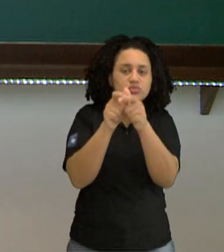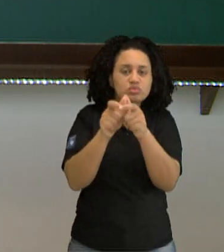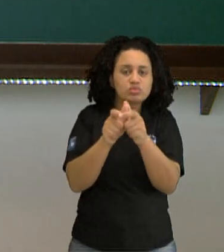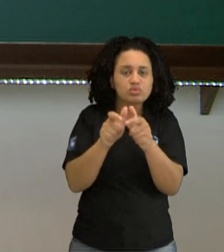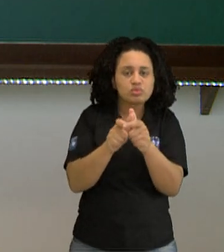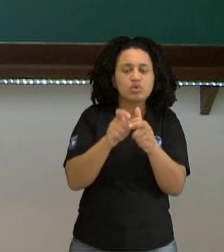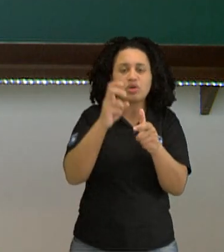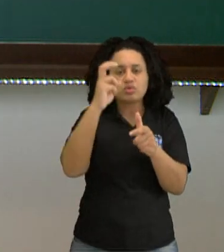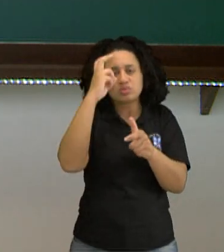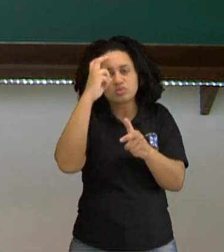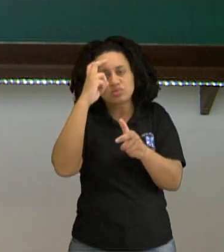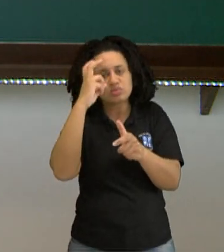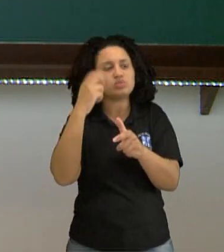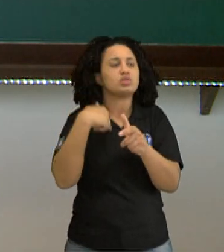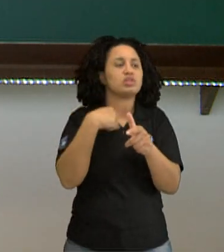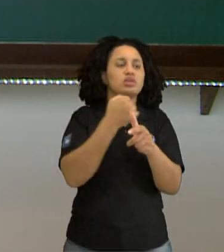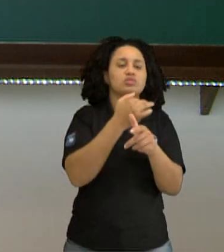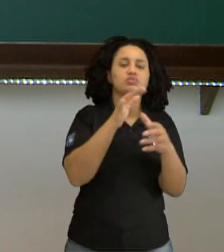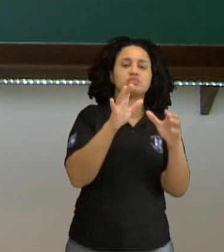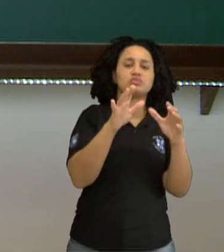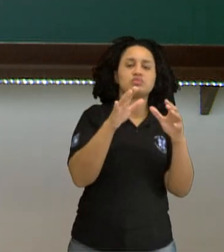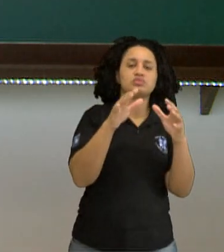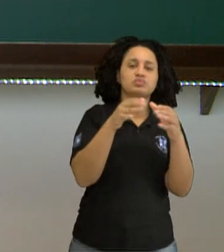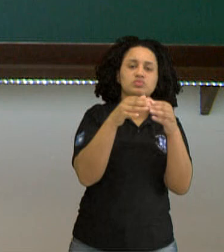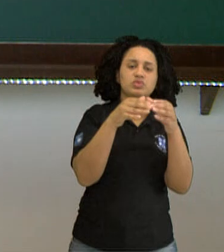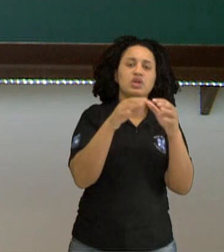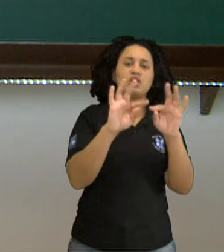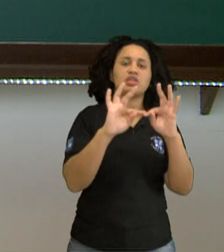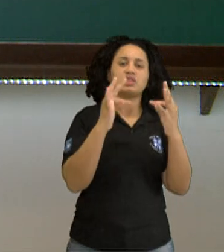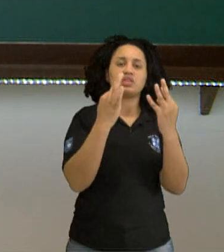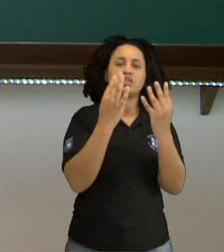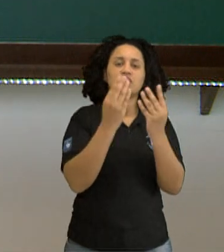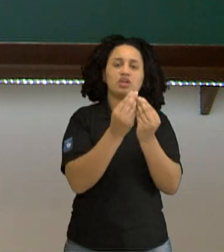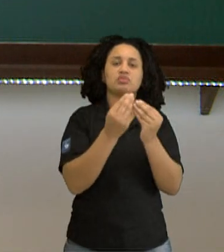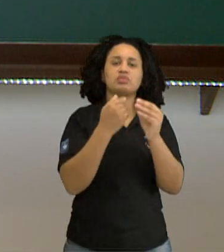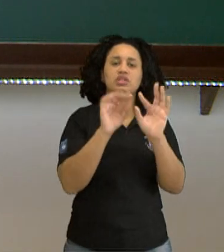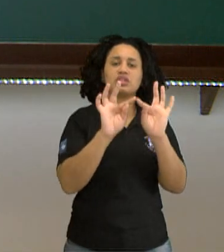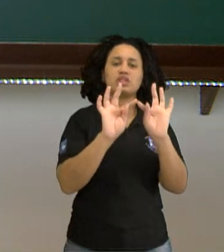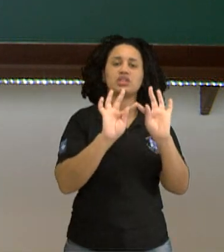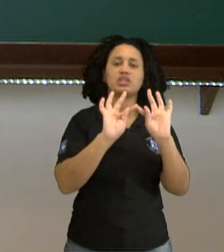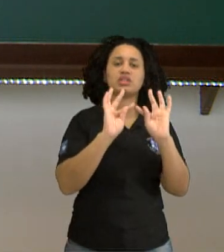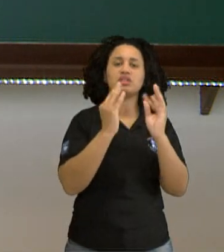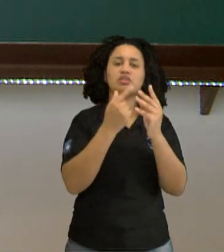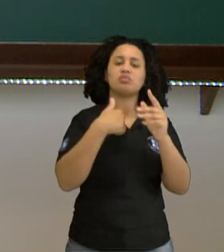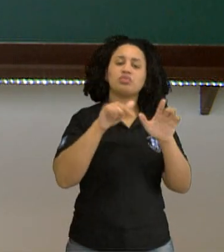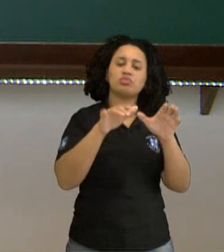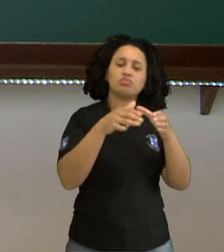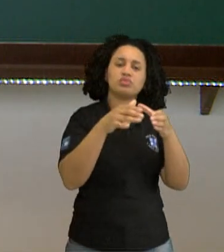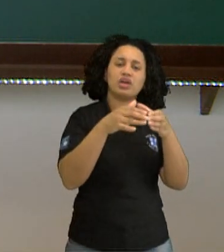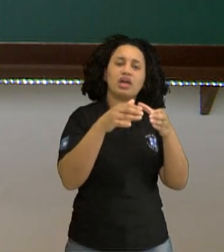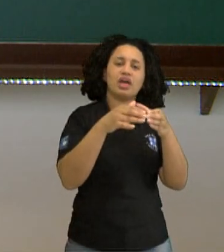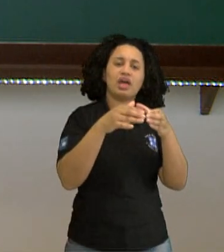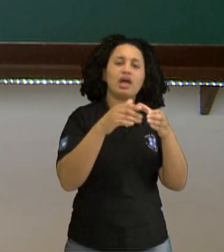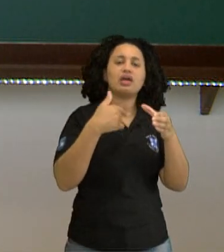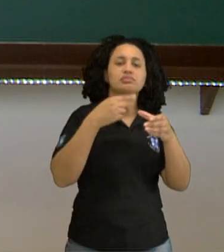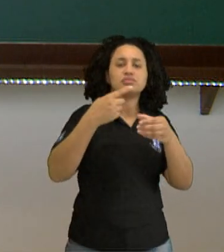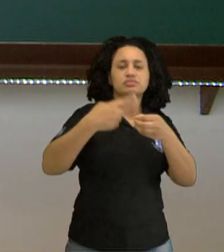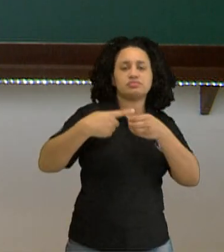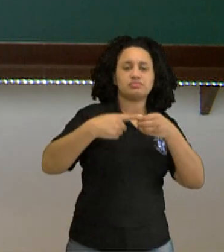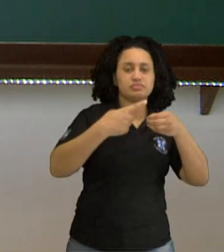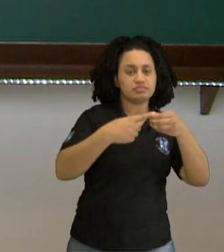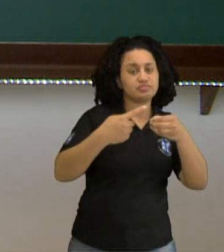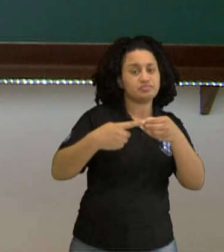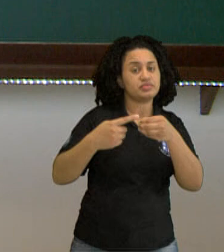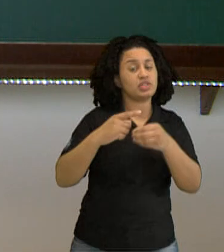subculturas, temos as tribos urbanas. E a antropologia está aí na área, batendo essa bolinha com essas diversas áreas aí. Muito